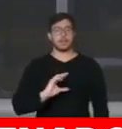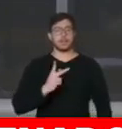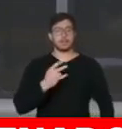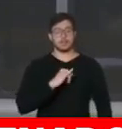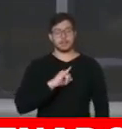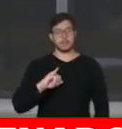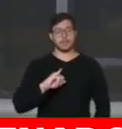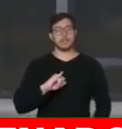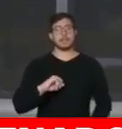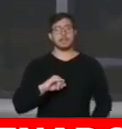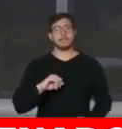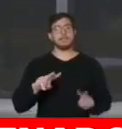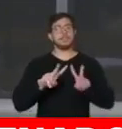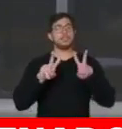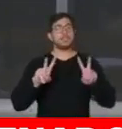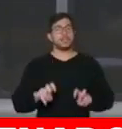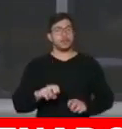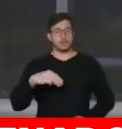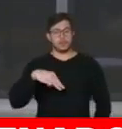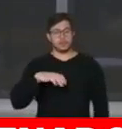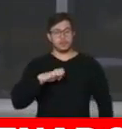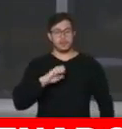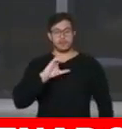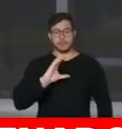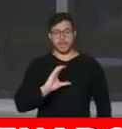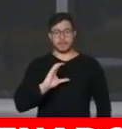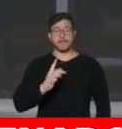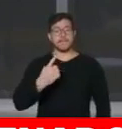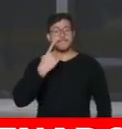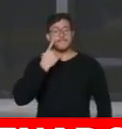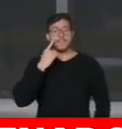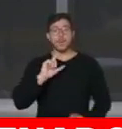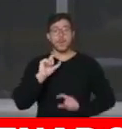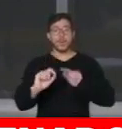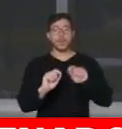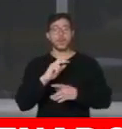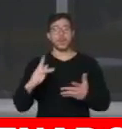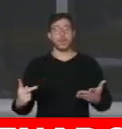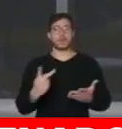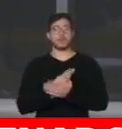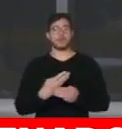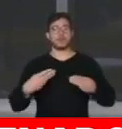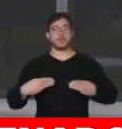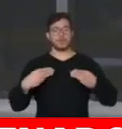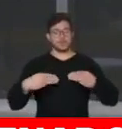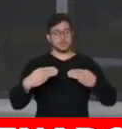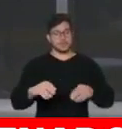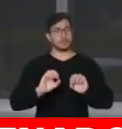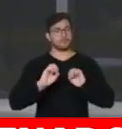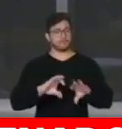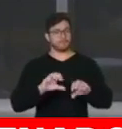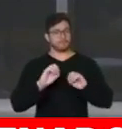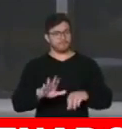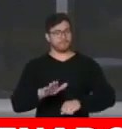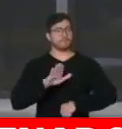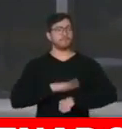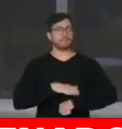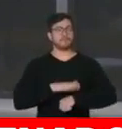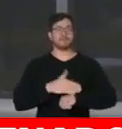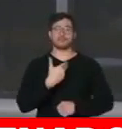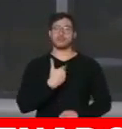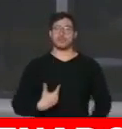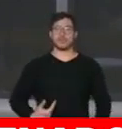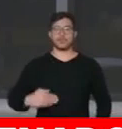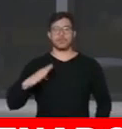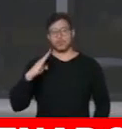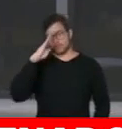inquérito que vai verificar o que aconteceu no Ministério de Educação durante o governo Bolsonaro. E